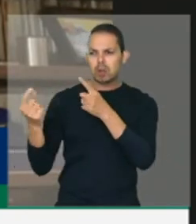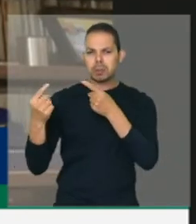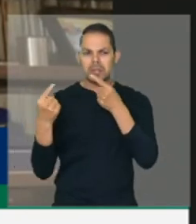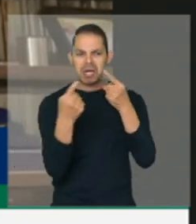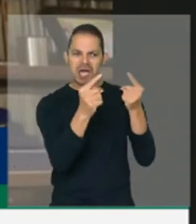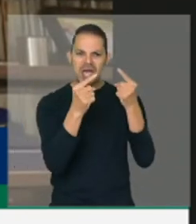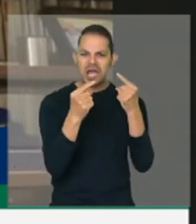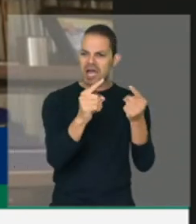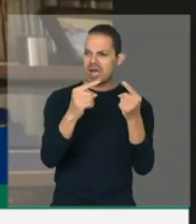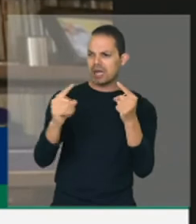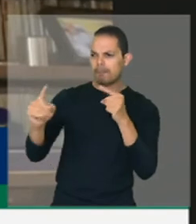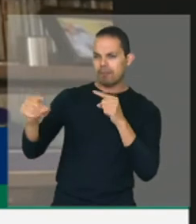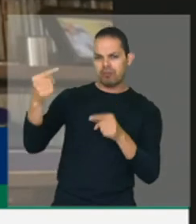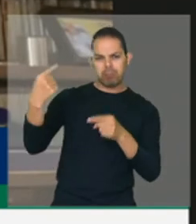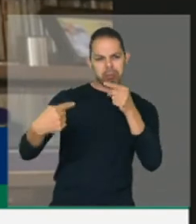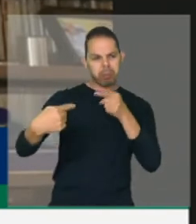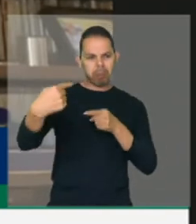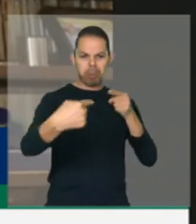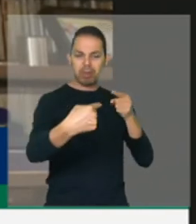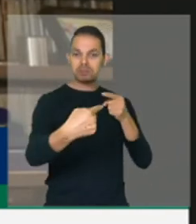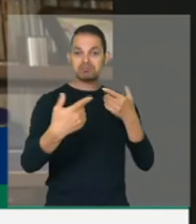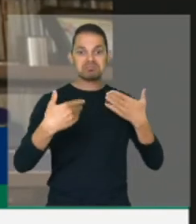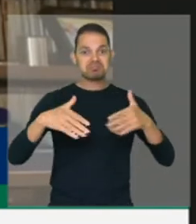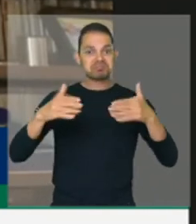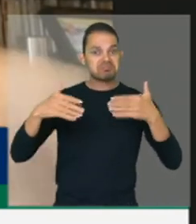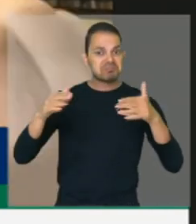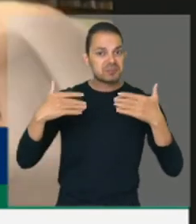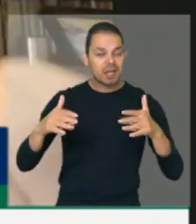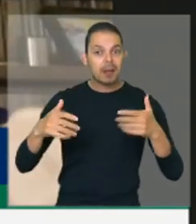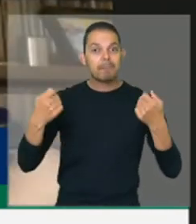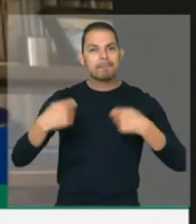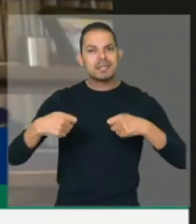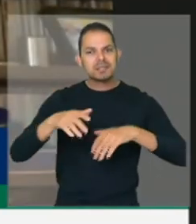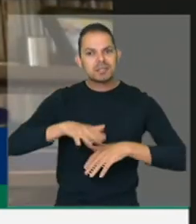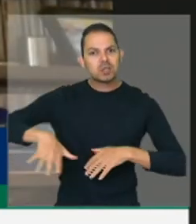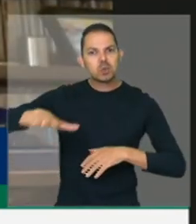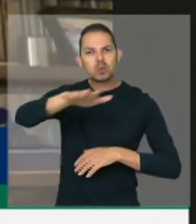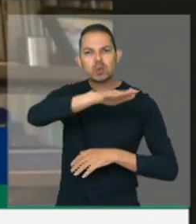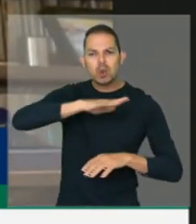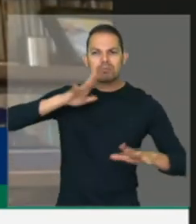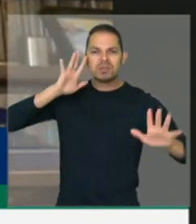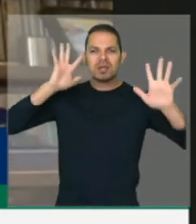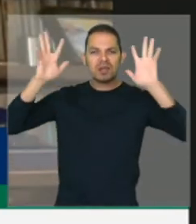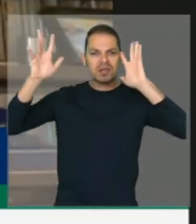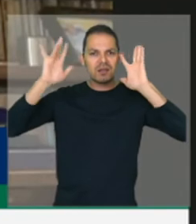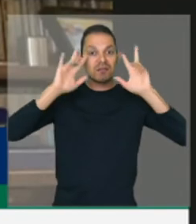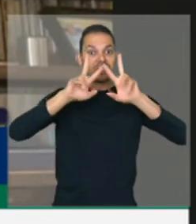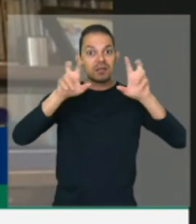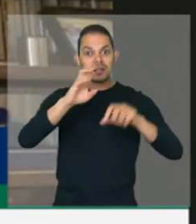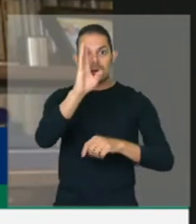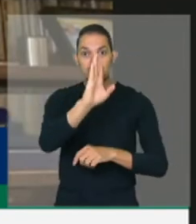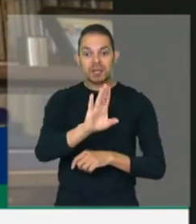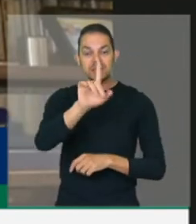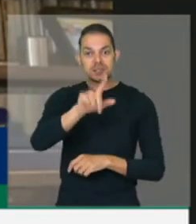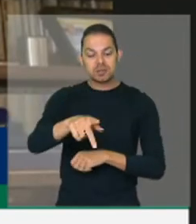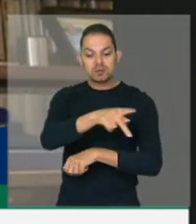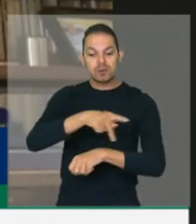quer agredir, fica por isso mesmo. É preciso que todo mundo reflita sobre isso. O Brasil é uma